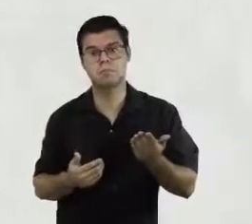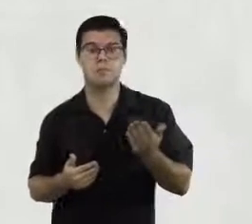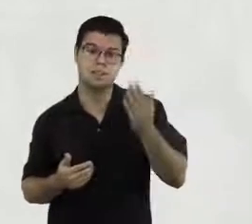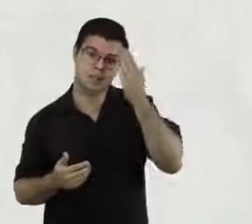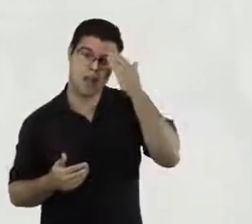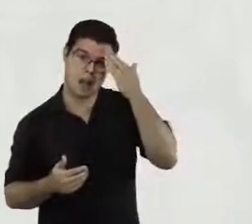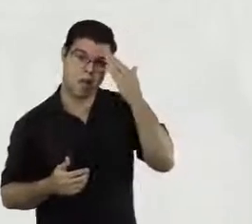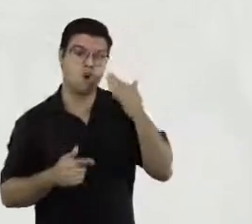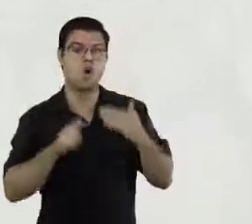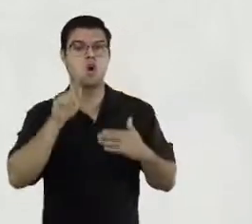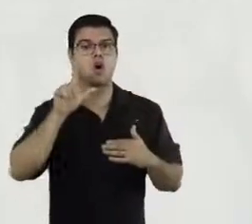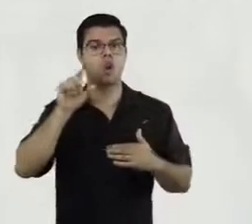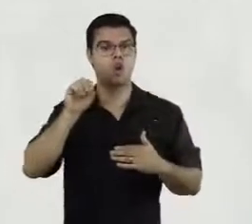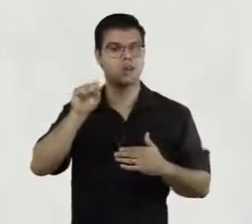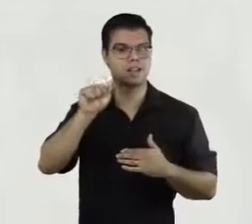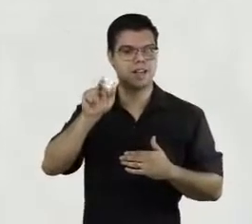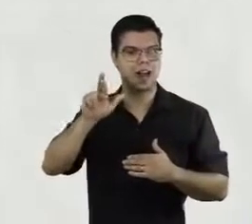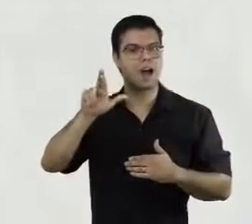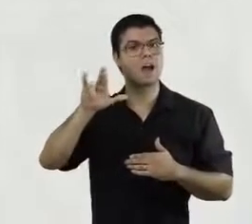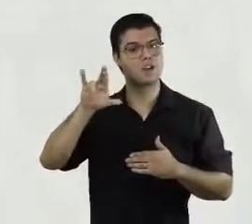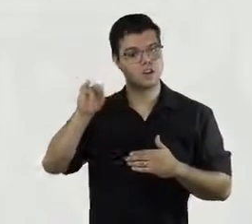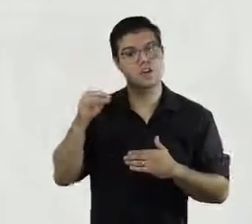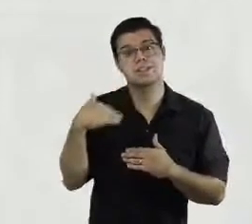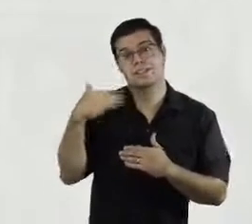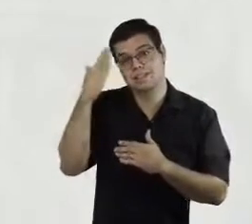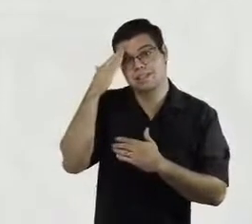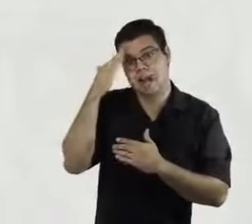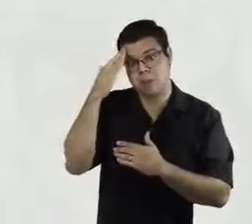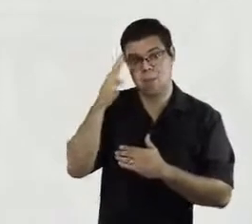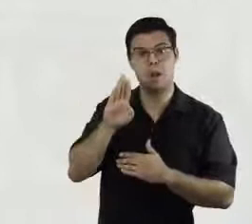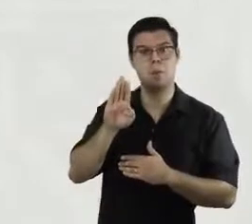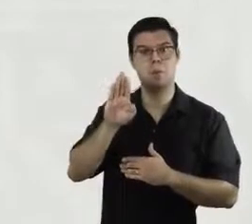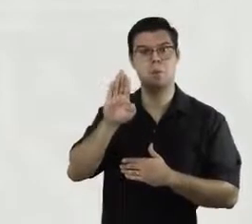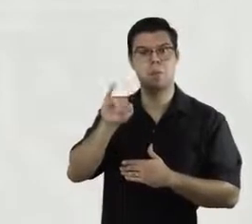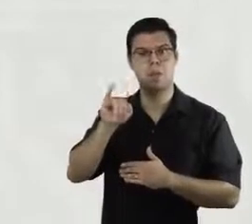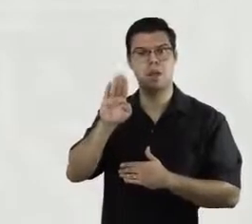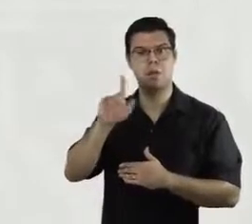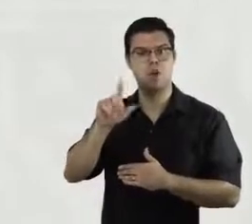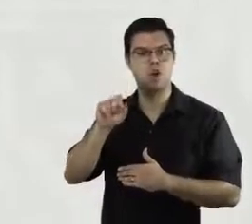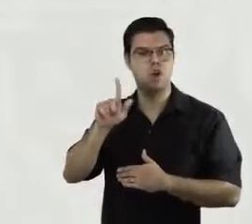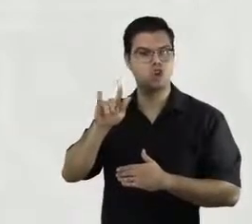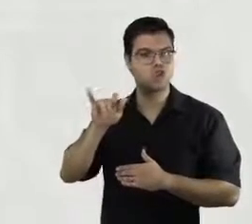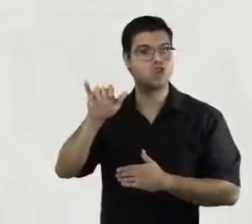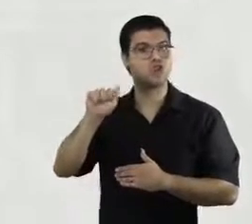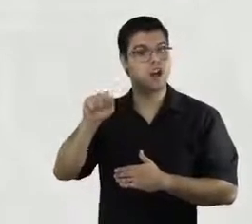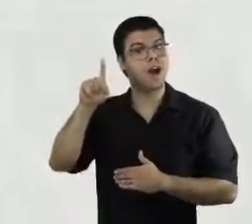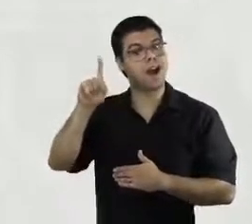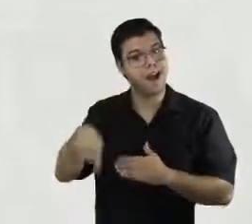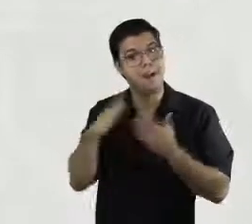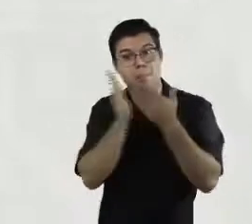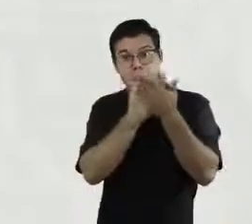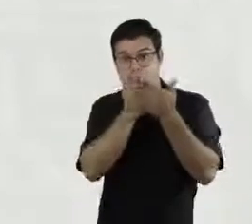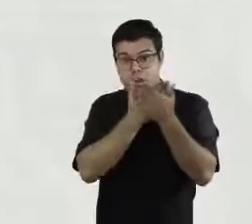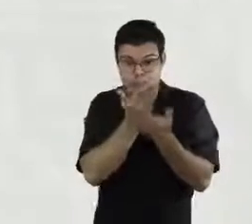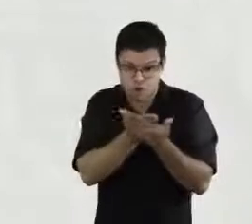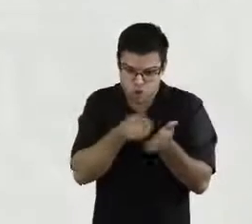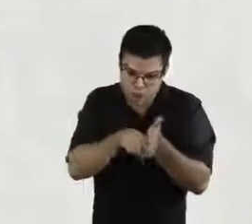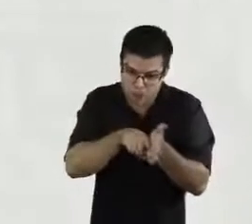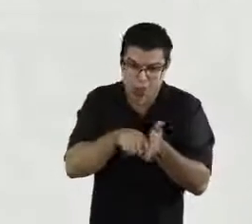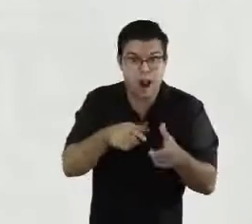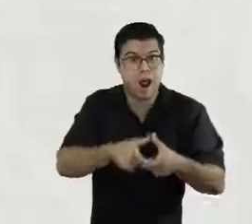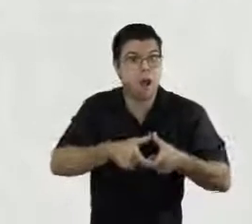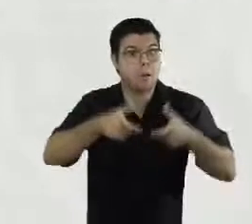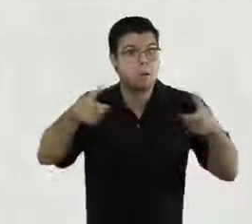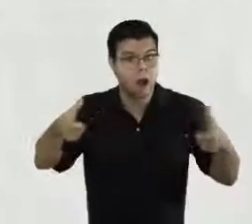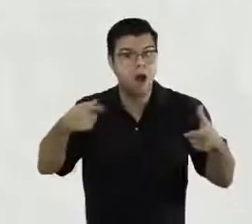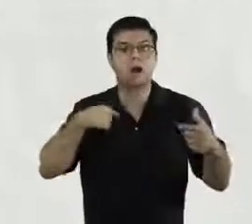da Alan denuncie que a bibliologia é a bibliografia em seu sentido mais amplo, ainda concordo com a visão